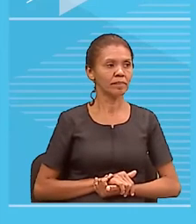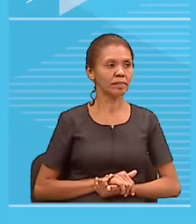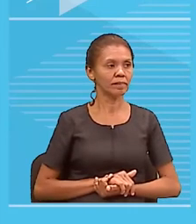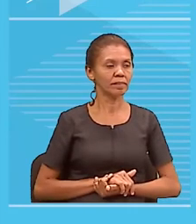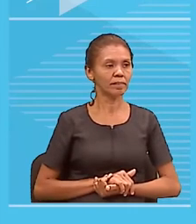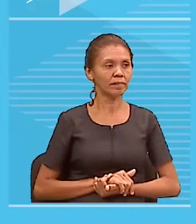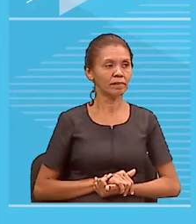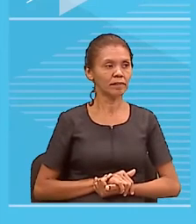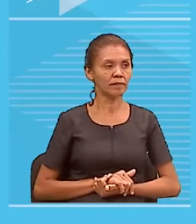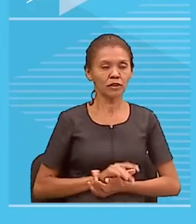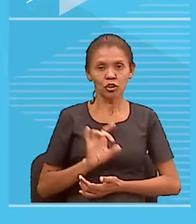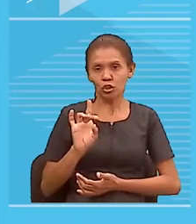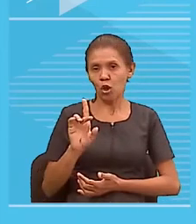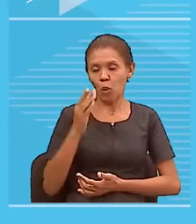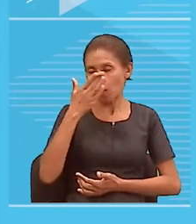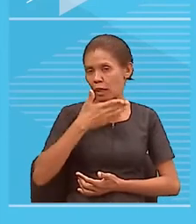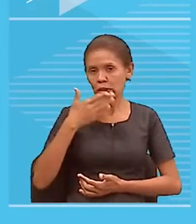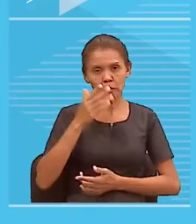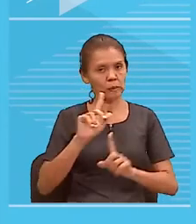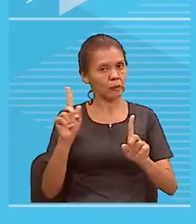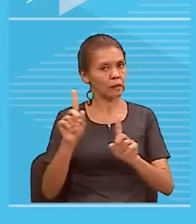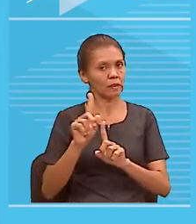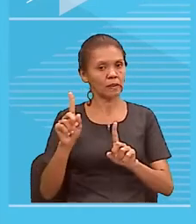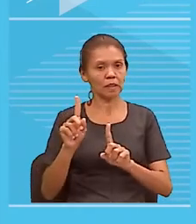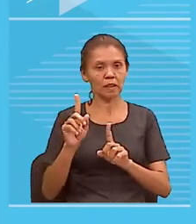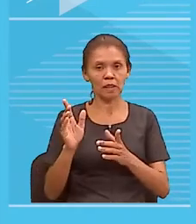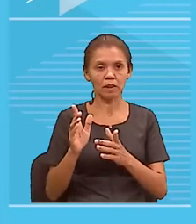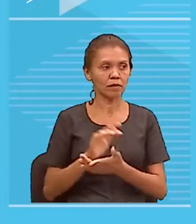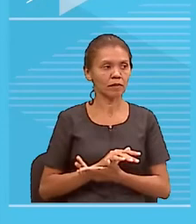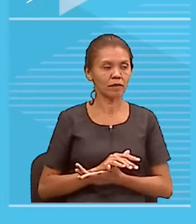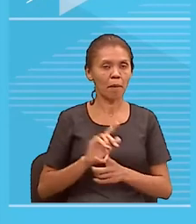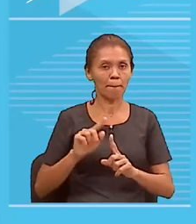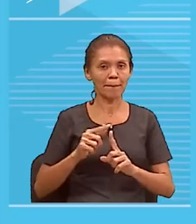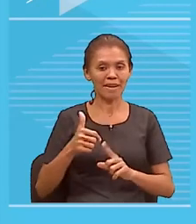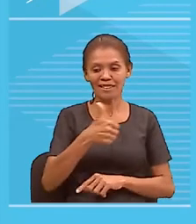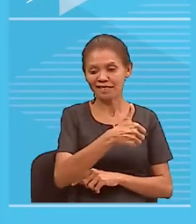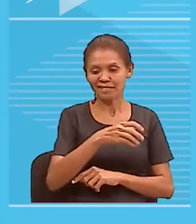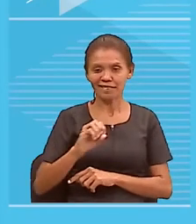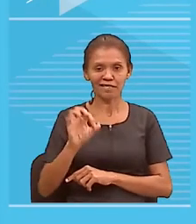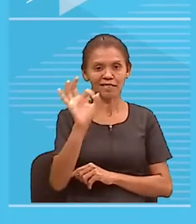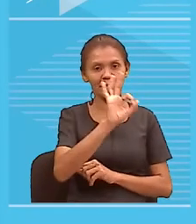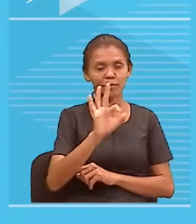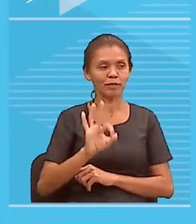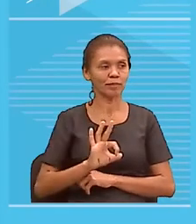apenas o açúcar até quando você tem que retirar sem por cento